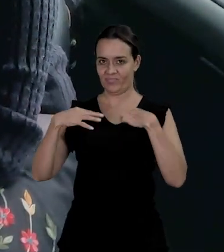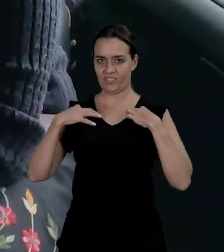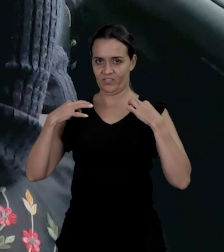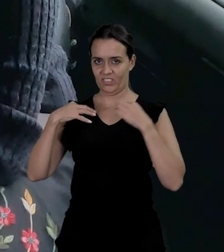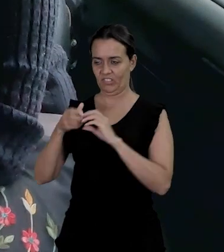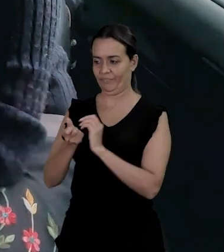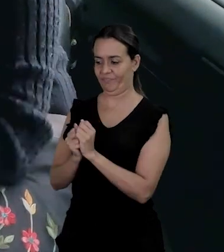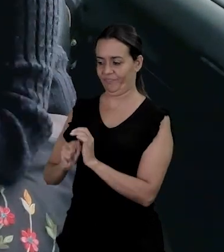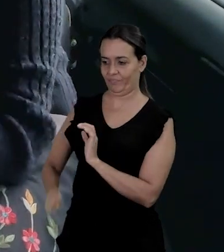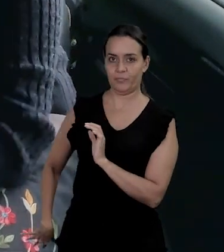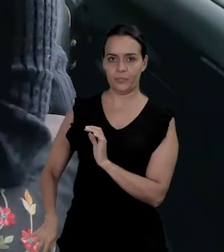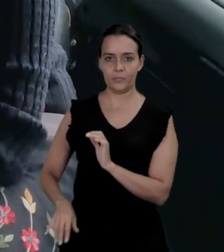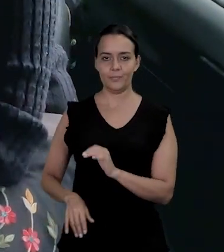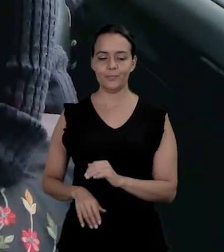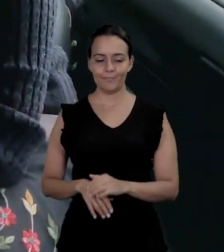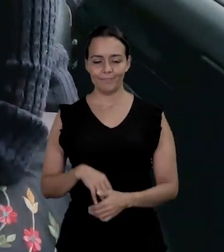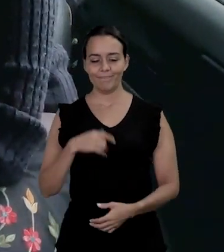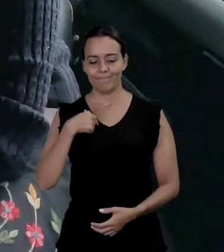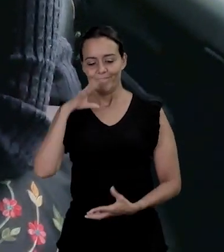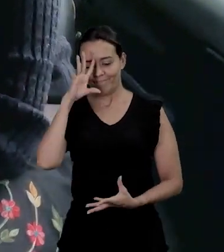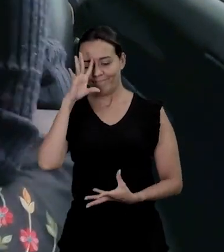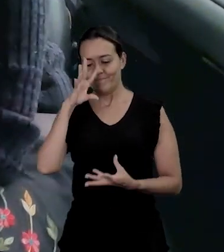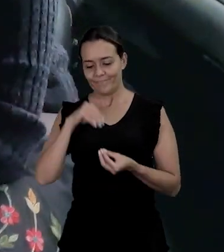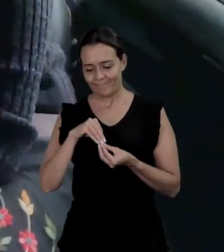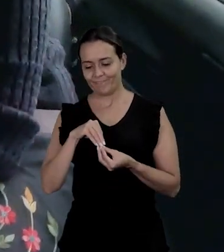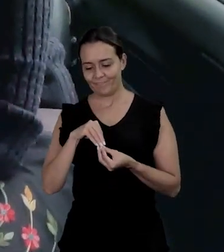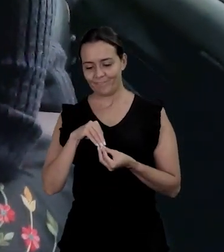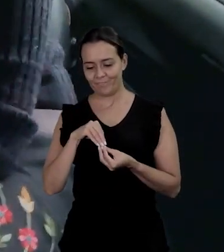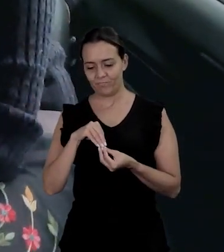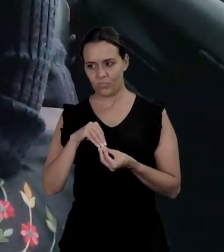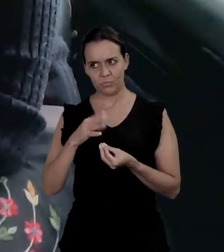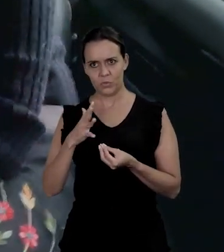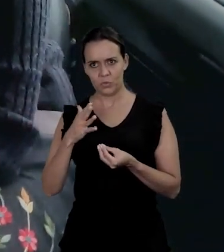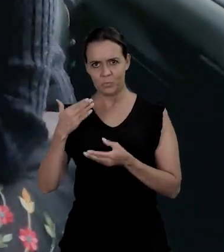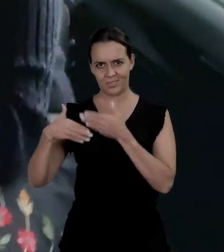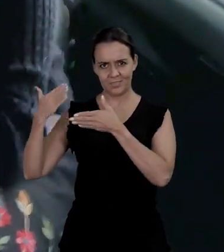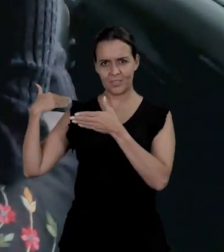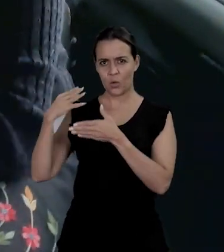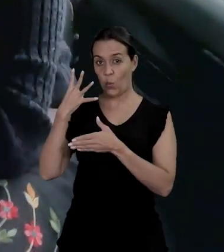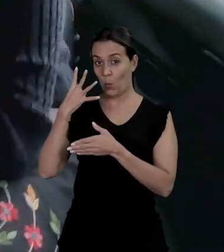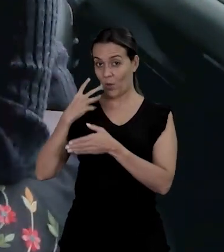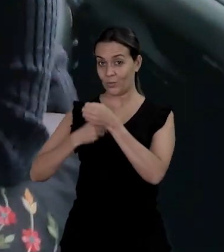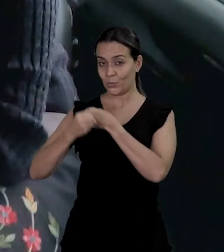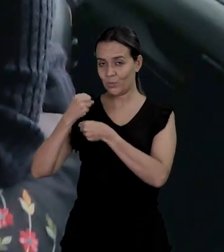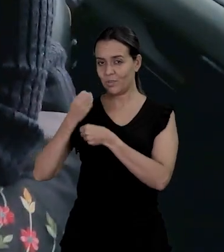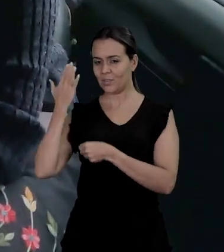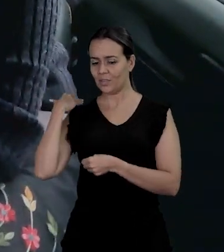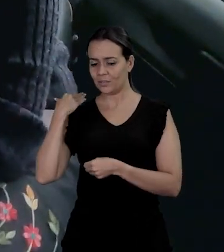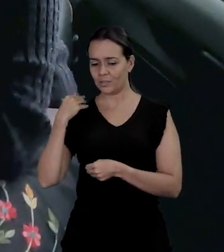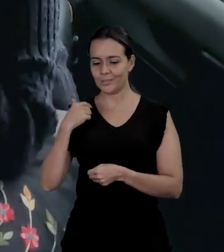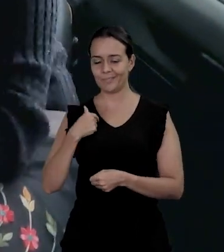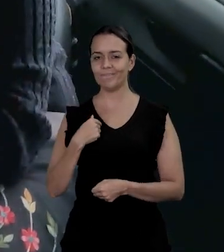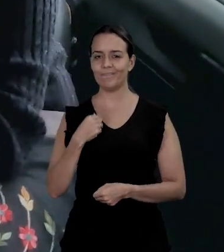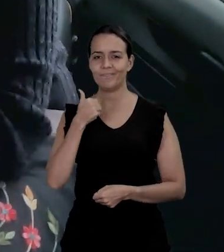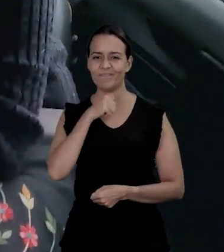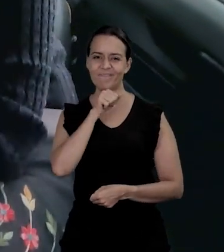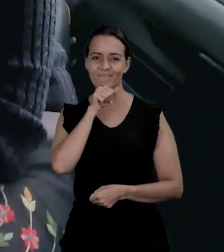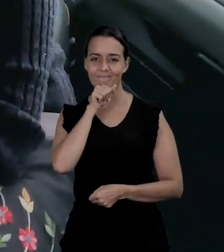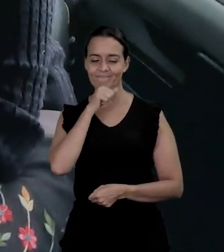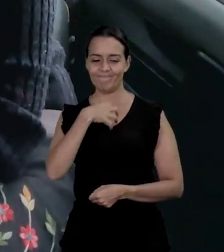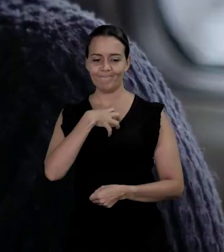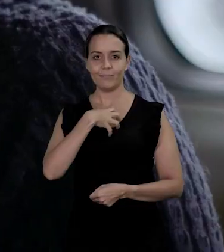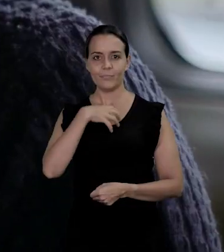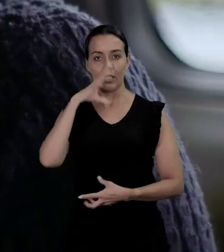volta toda feliz, querendo rasgar aquele vestido que ela estava. E aí naquele dia eu entendi, isso tem mais ou menos uns 4 anos, eu entendi